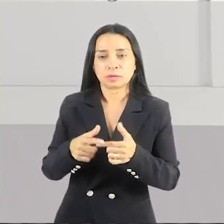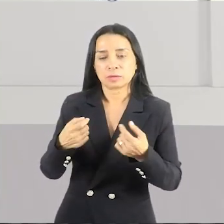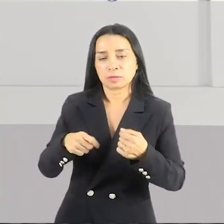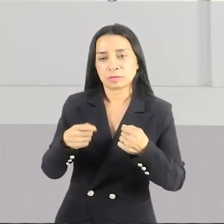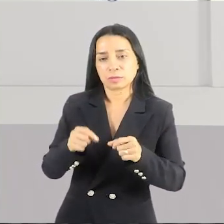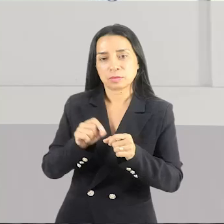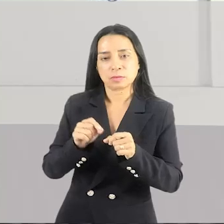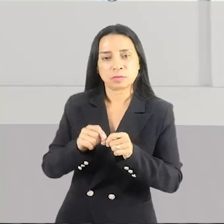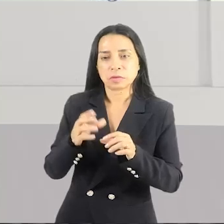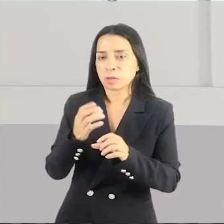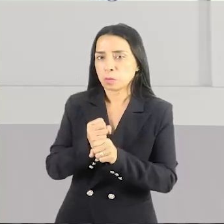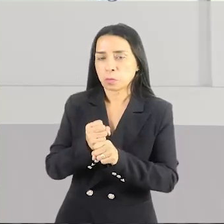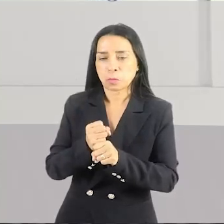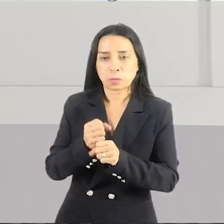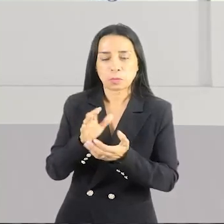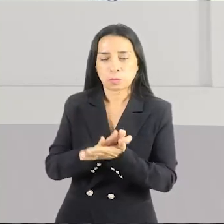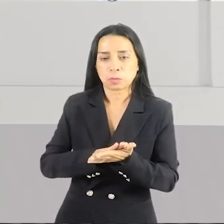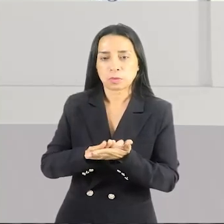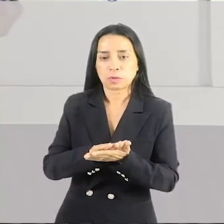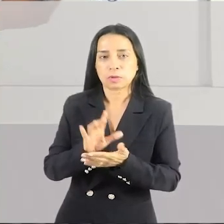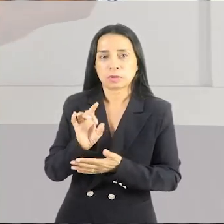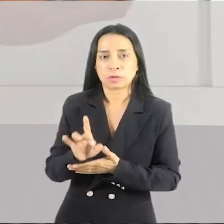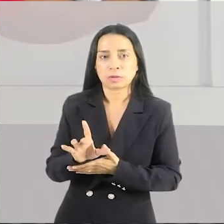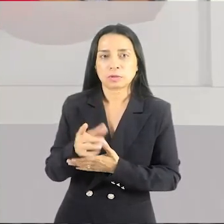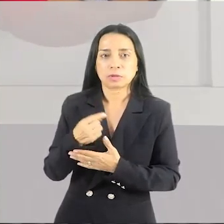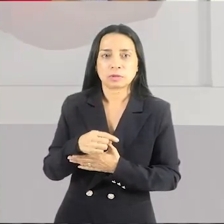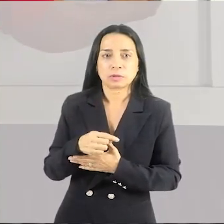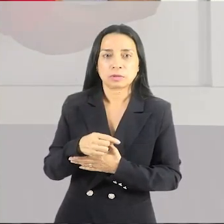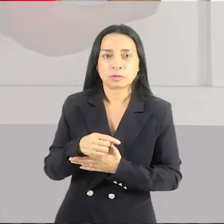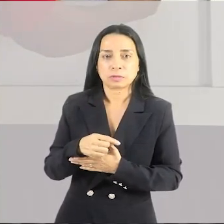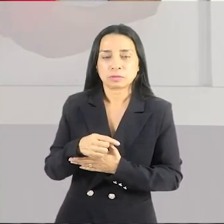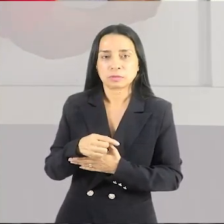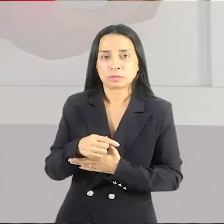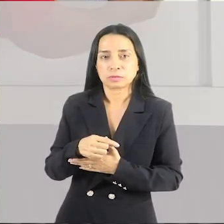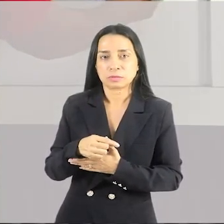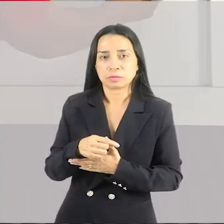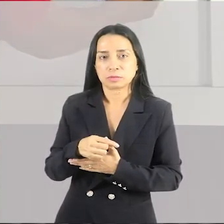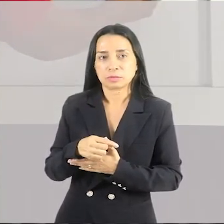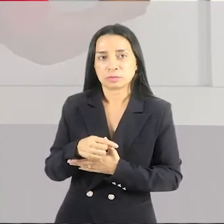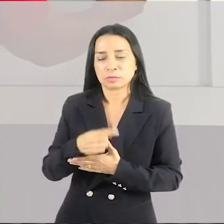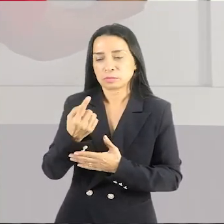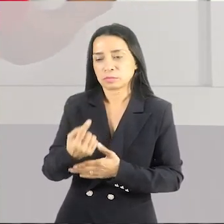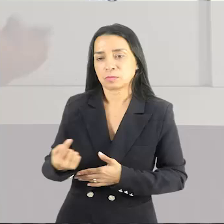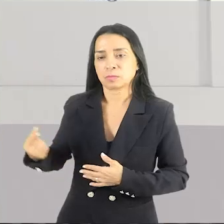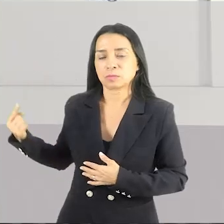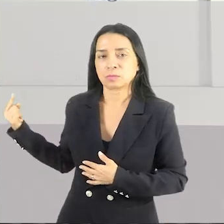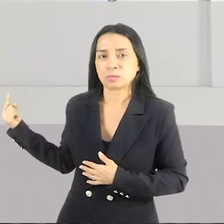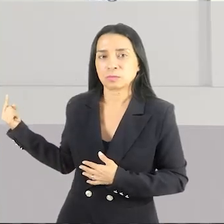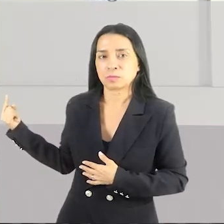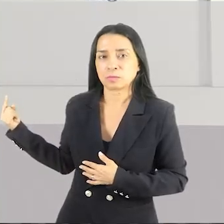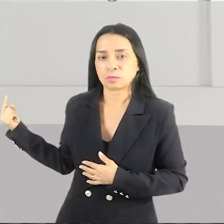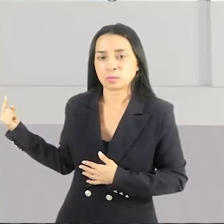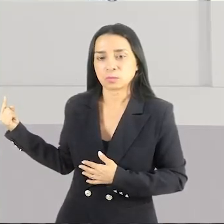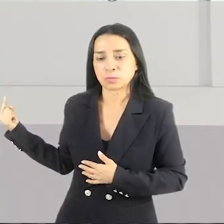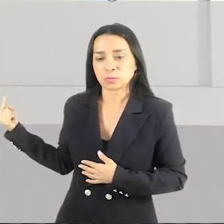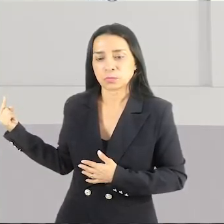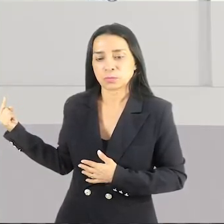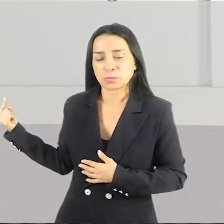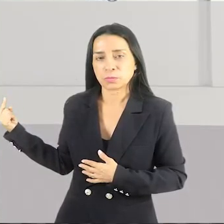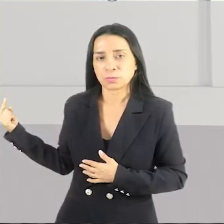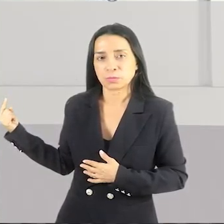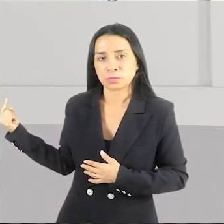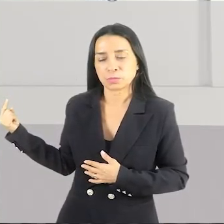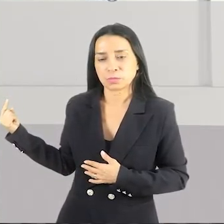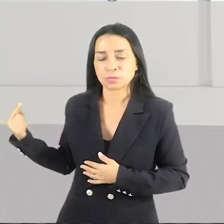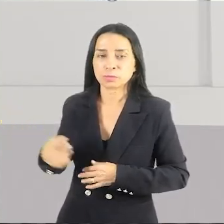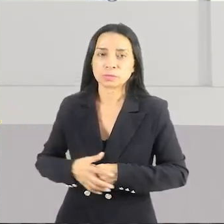precisa nem fazer a conta. Tá? Basta você correr a vírgula. Aqui é um número inteiro, a vírgula está aqui. Você corre a vírgula 2